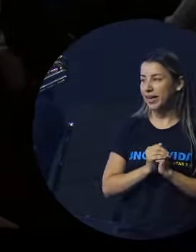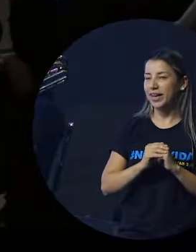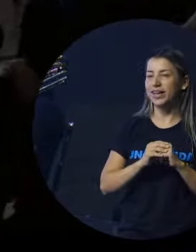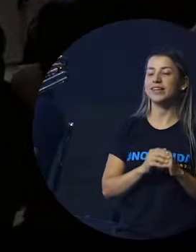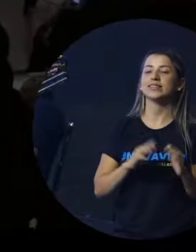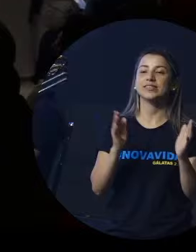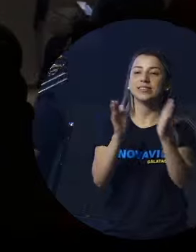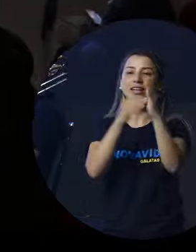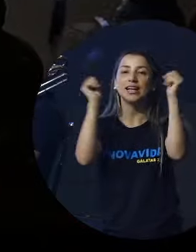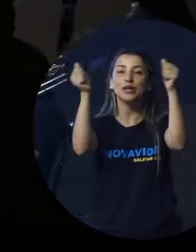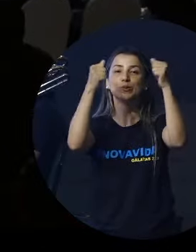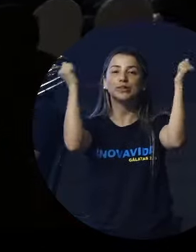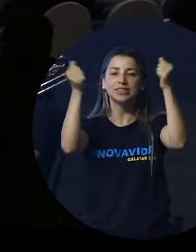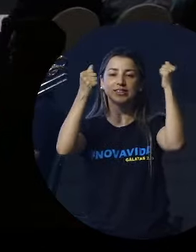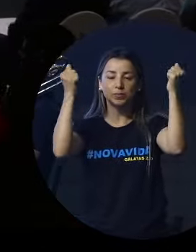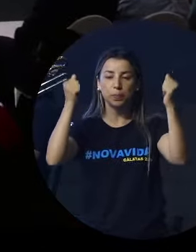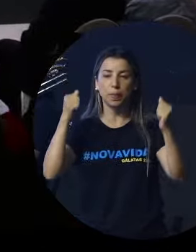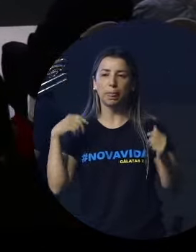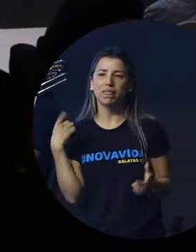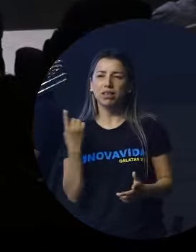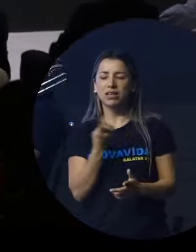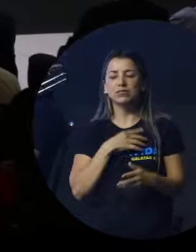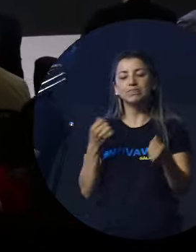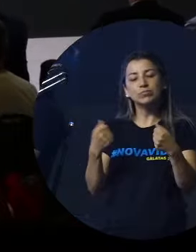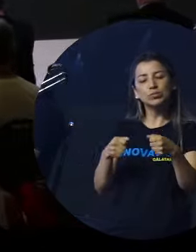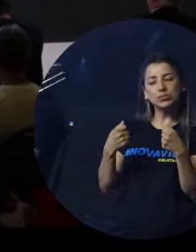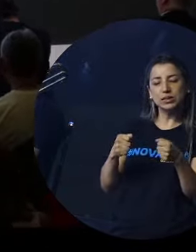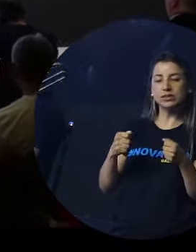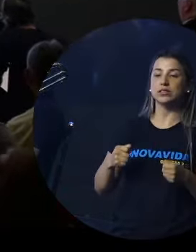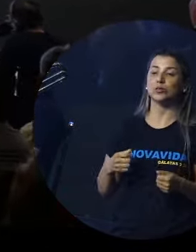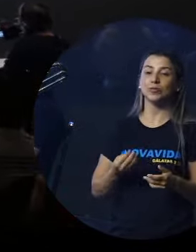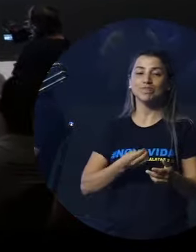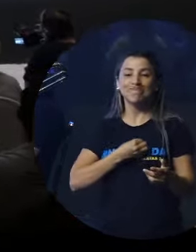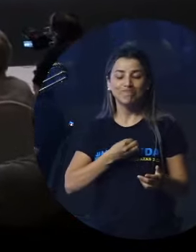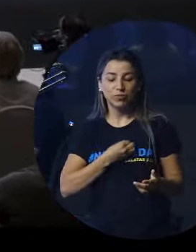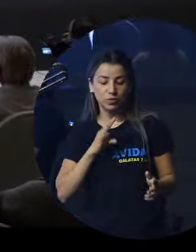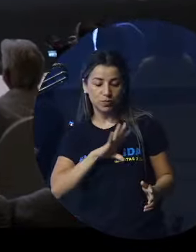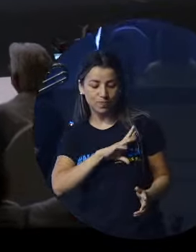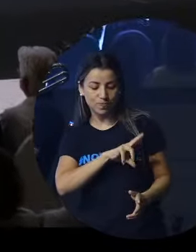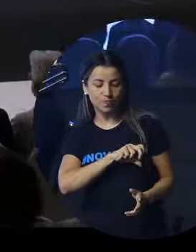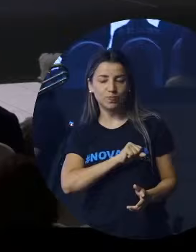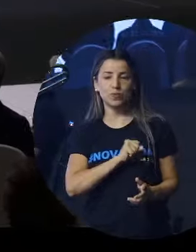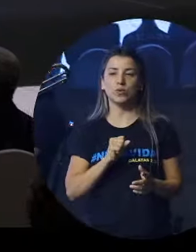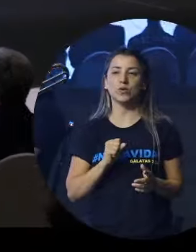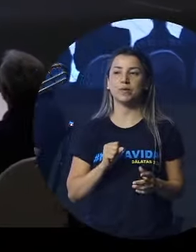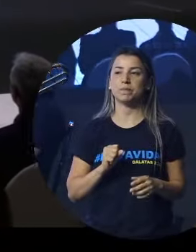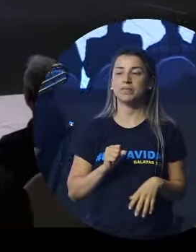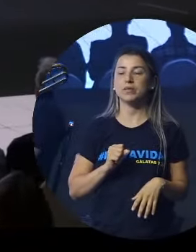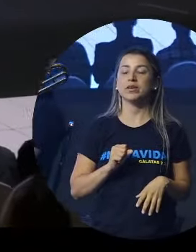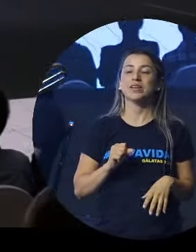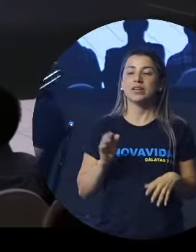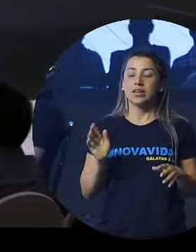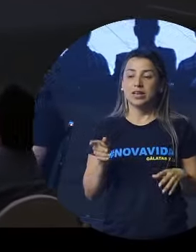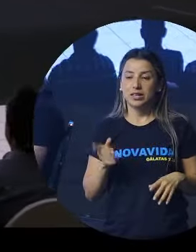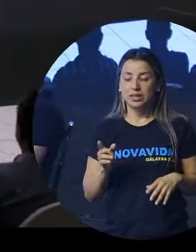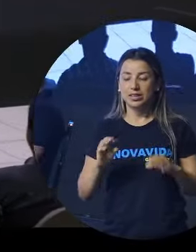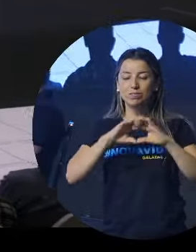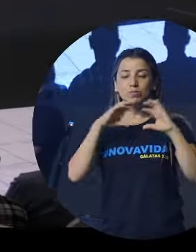Aleluia! Nós precisamos viver esse amor que tanto tem se falado nessa convenção